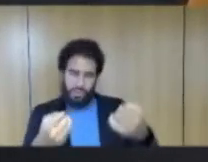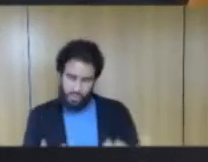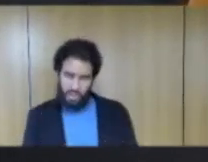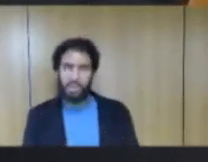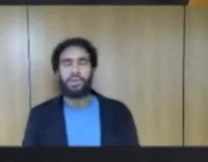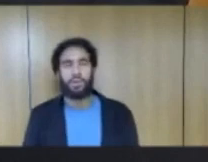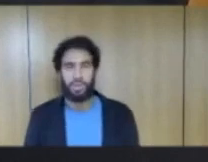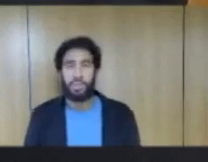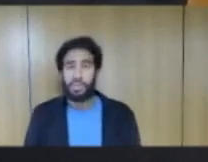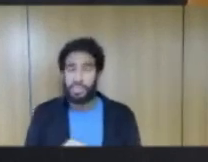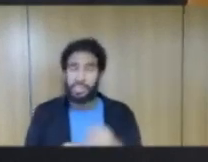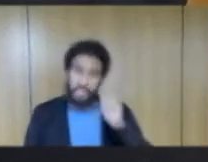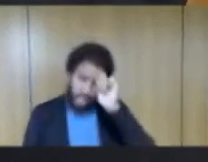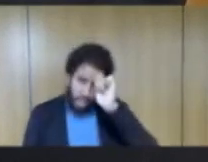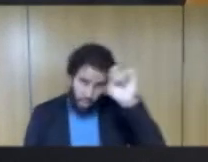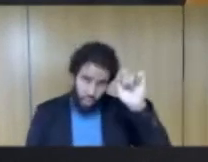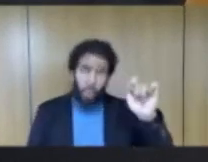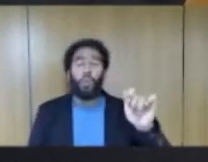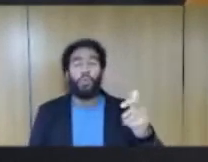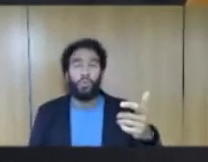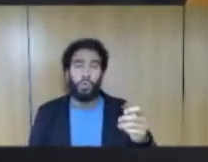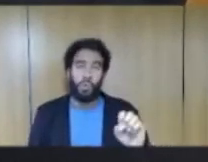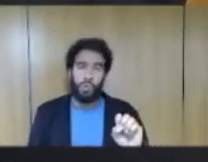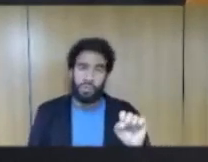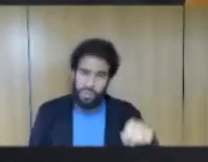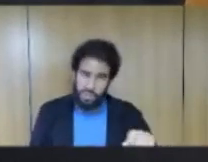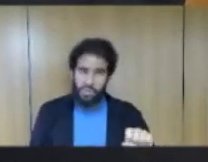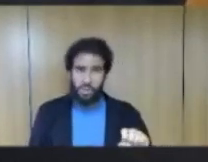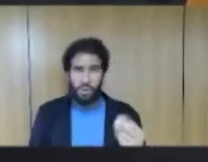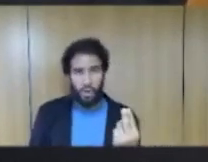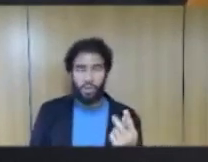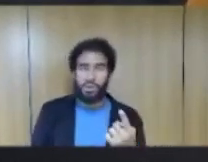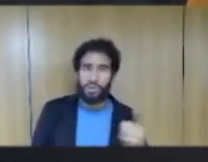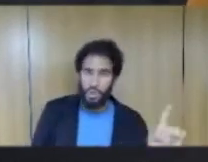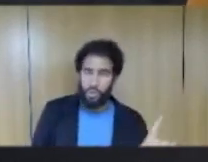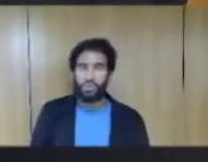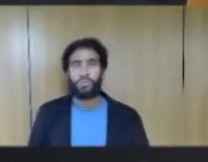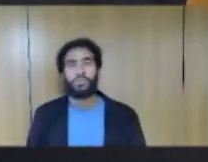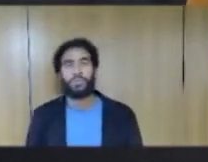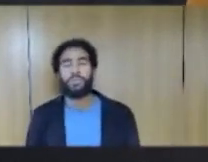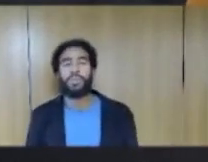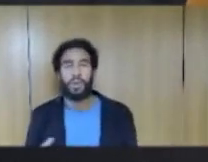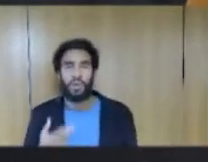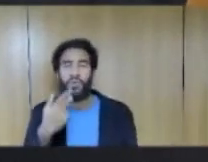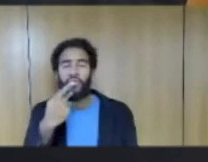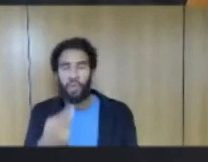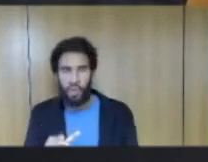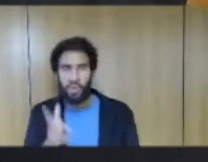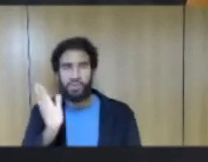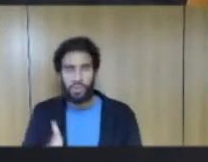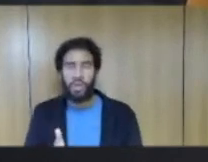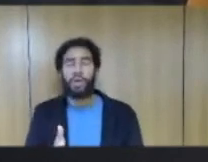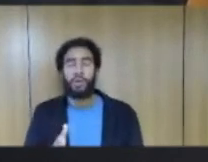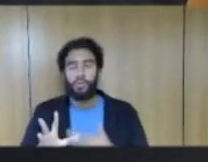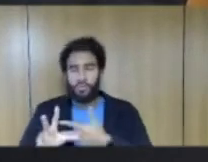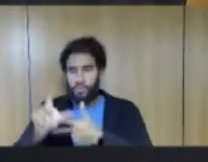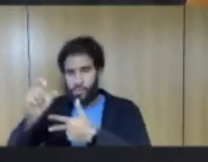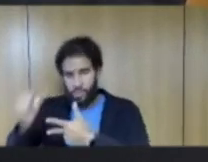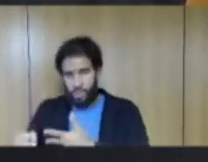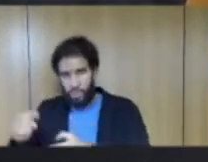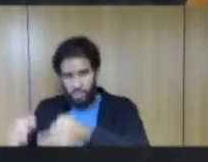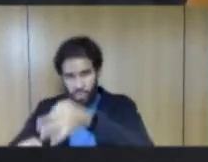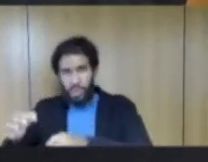a novidade que levou ao pedido de prisão preventiva que foi deferido pelo Poder Judiciário foi exatamente